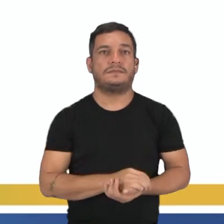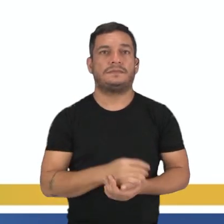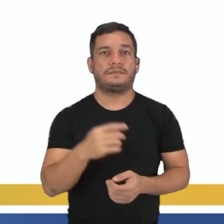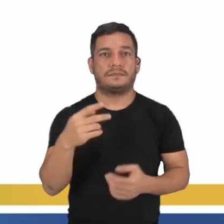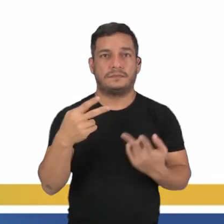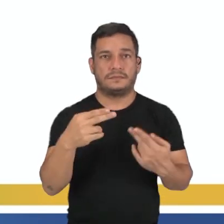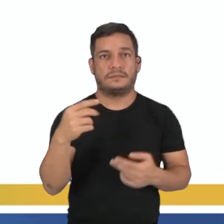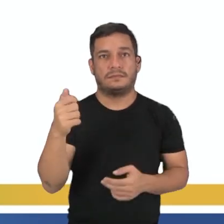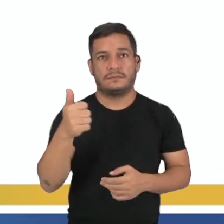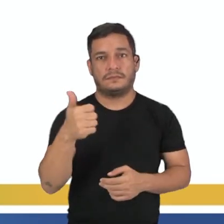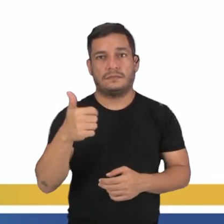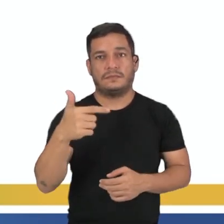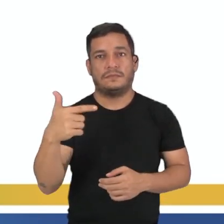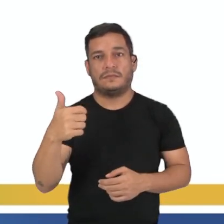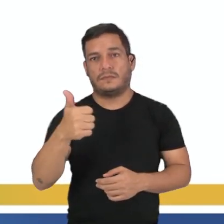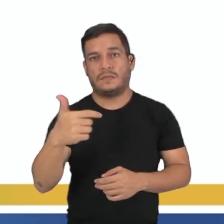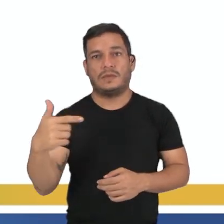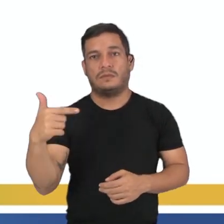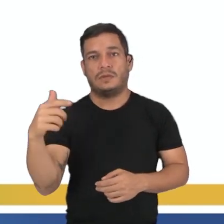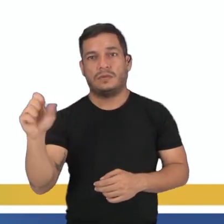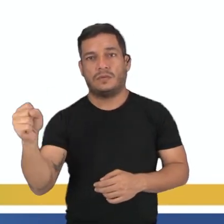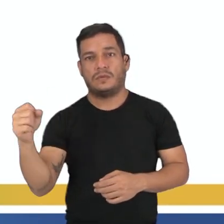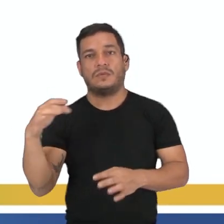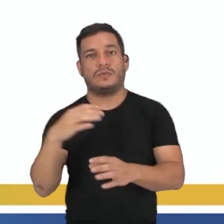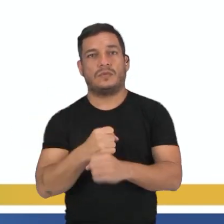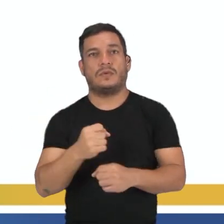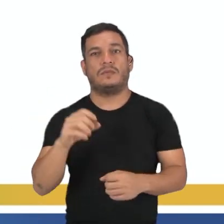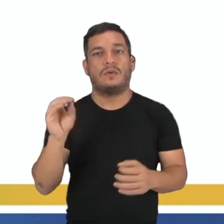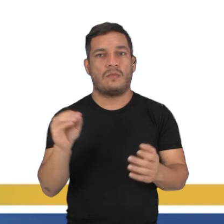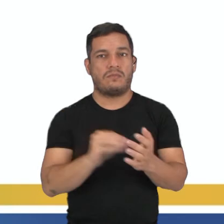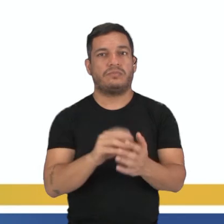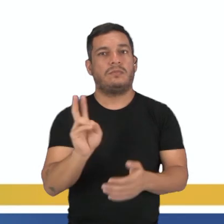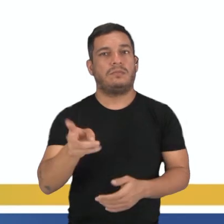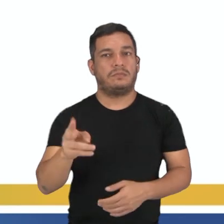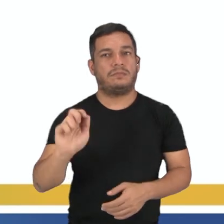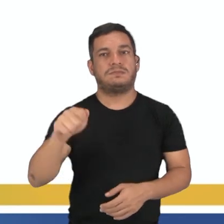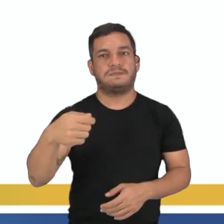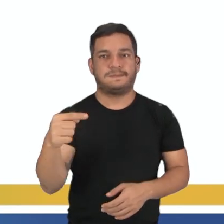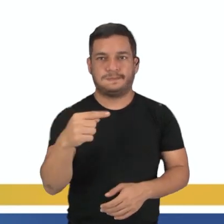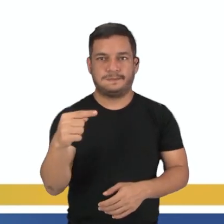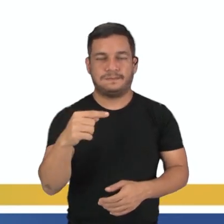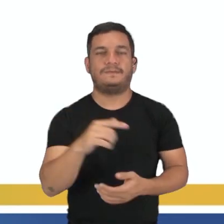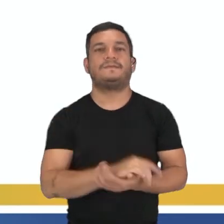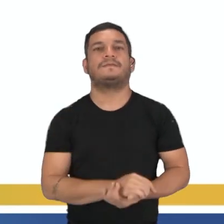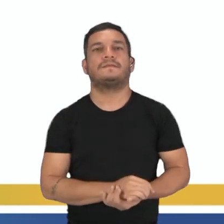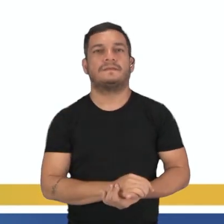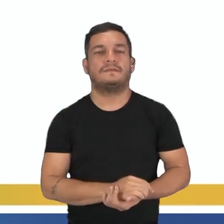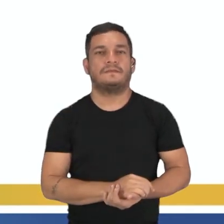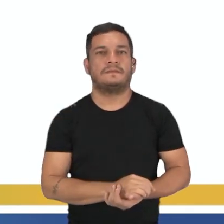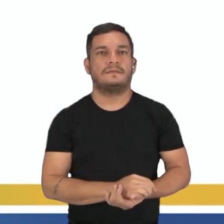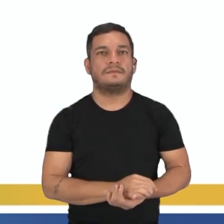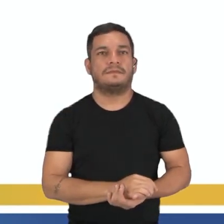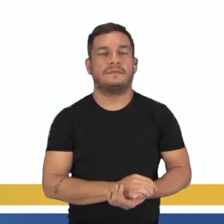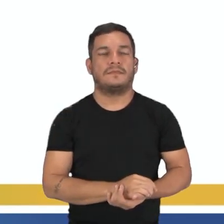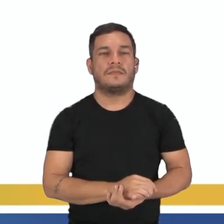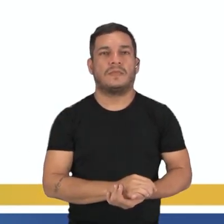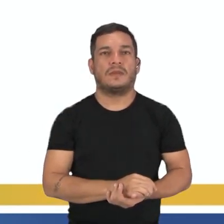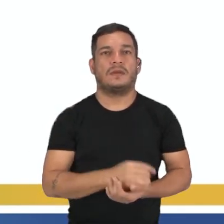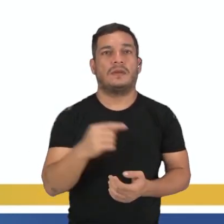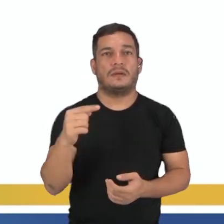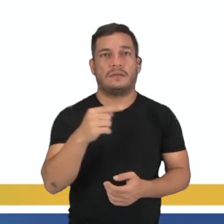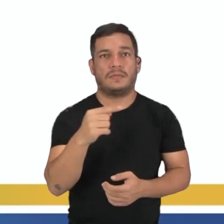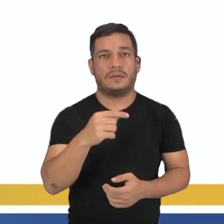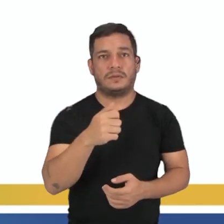E menos 12 com menos 8, nós vamos somar e conservar o sinal, né? Já que os sinais são iguais. Então, nós temos que